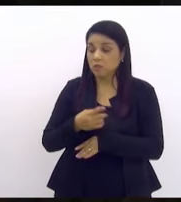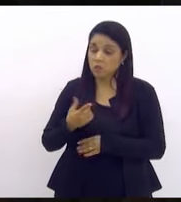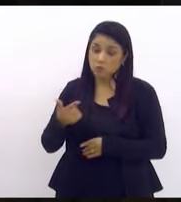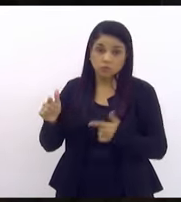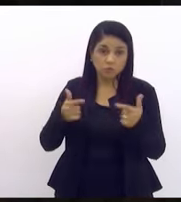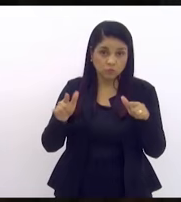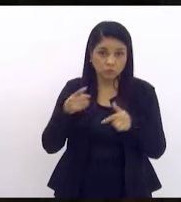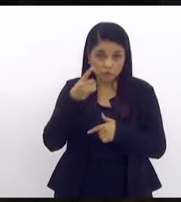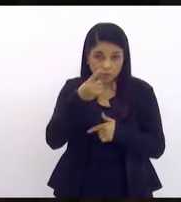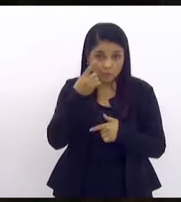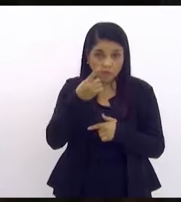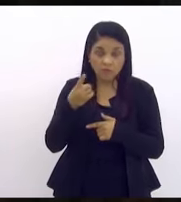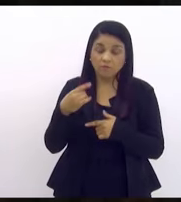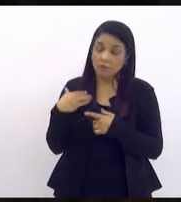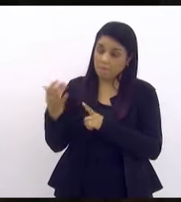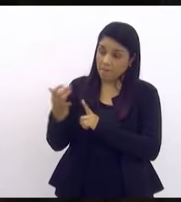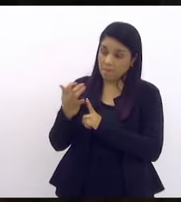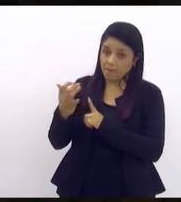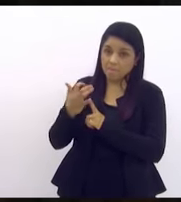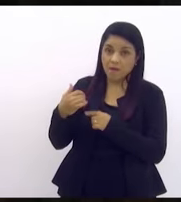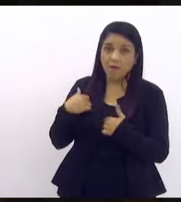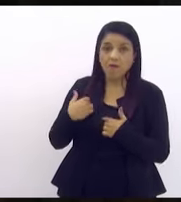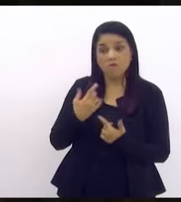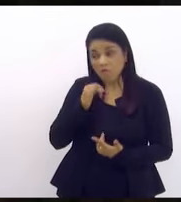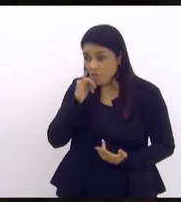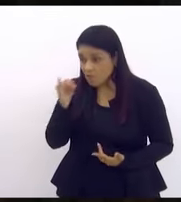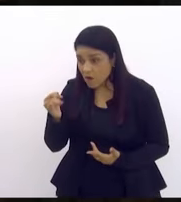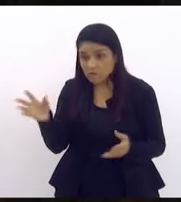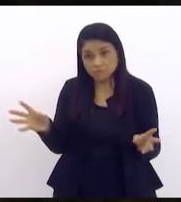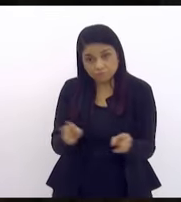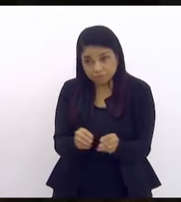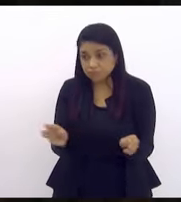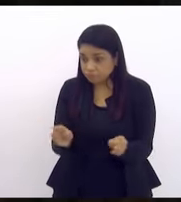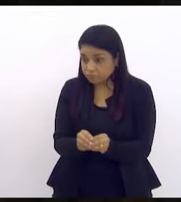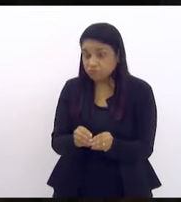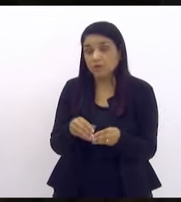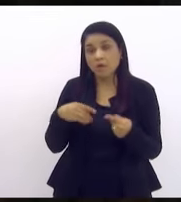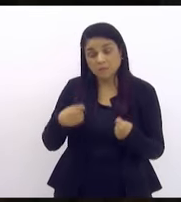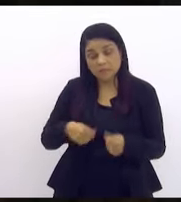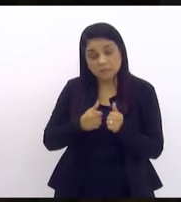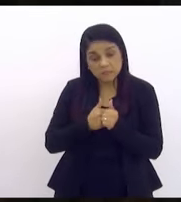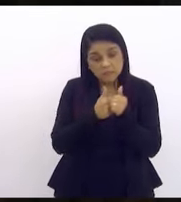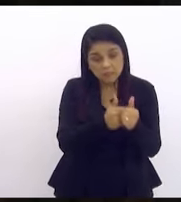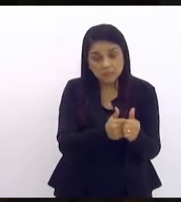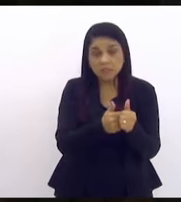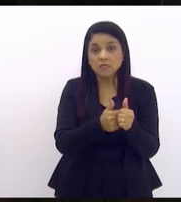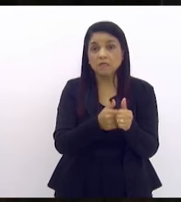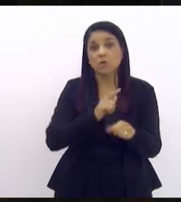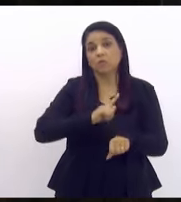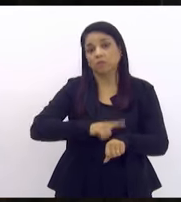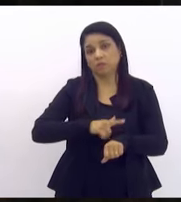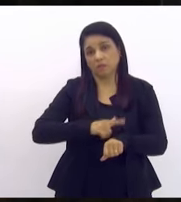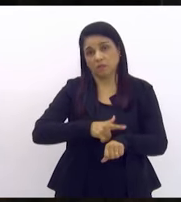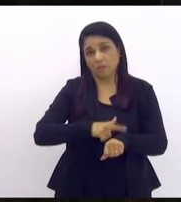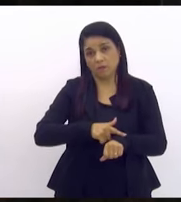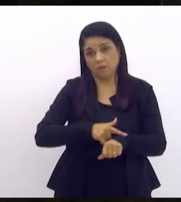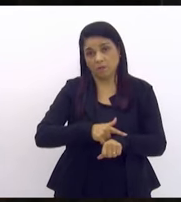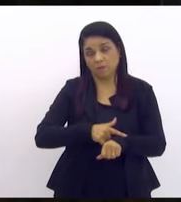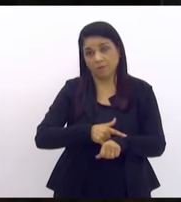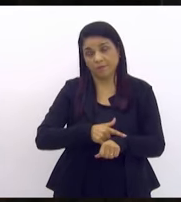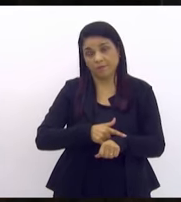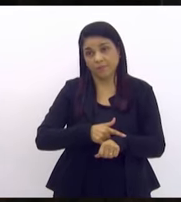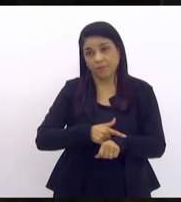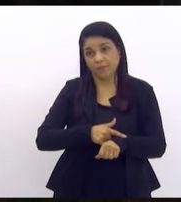aqui, mas a gente fala, o deputado e a deputada que está falando precisa seguir as sinalizações, senão a gente vai ter que